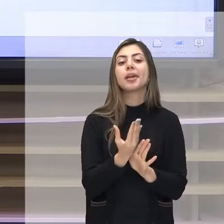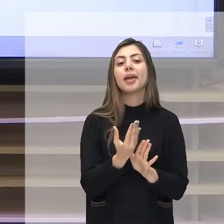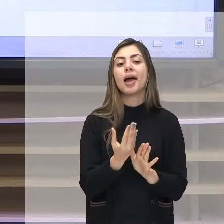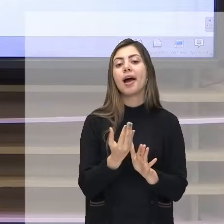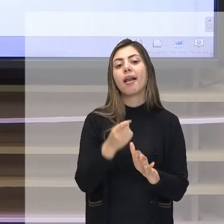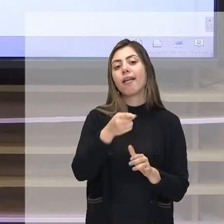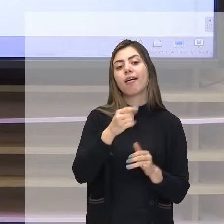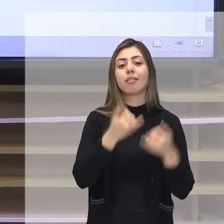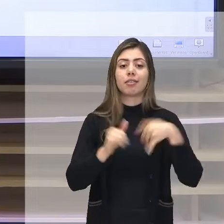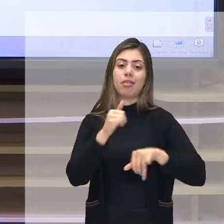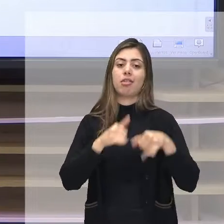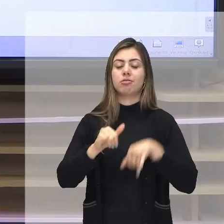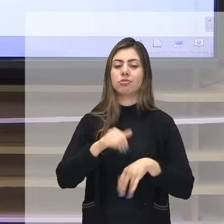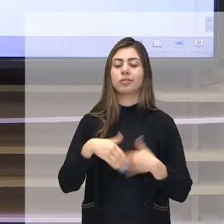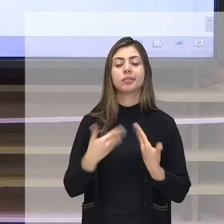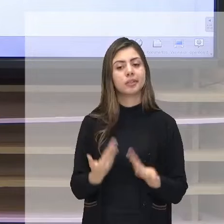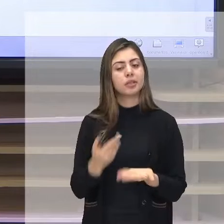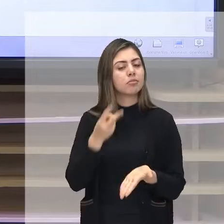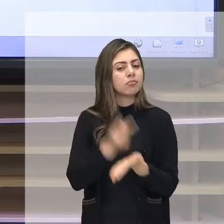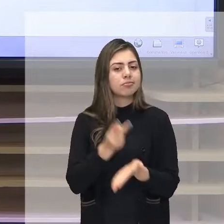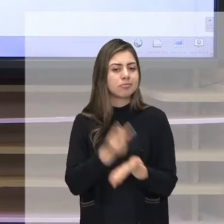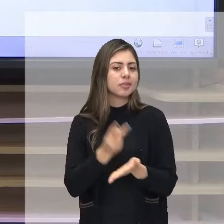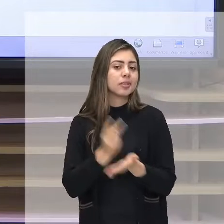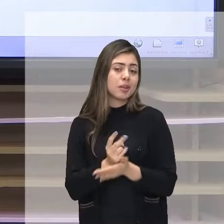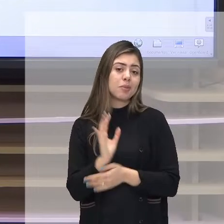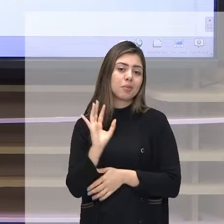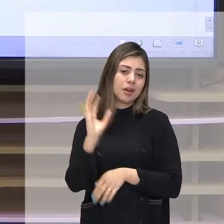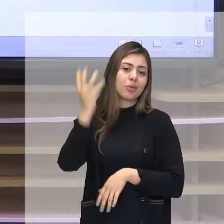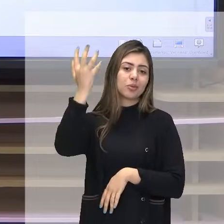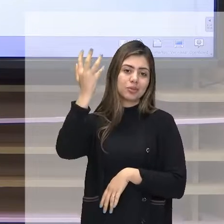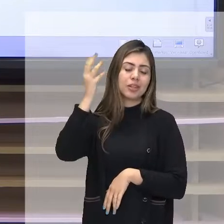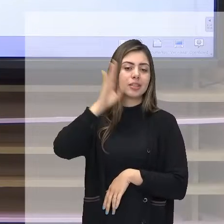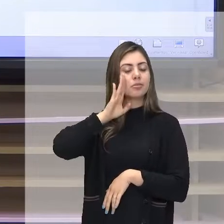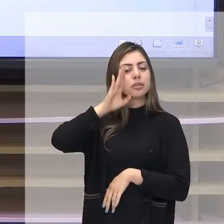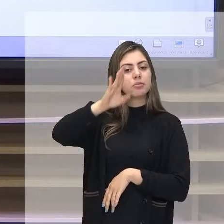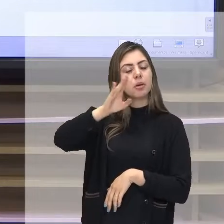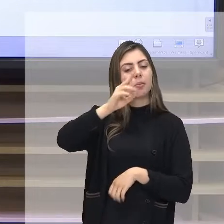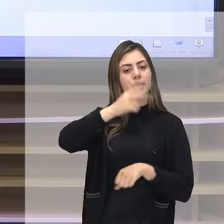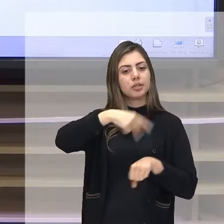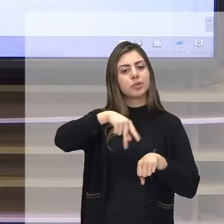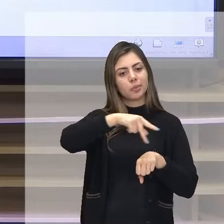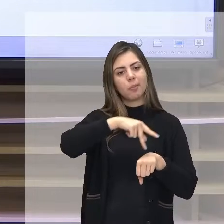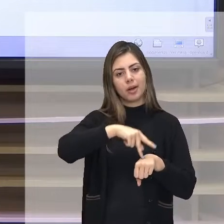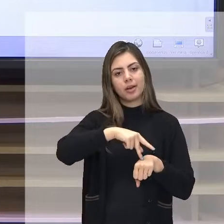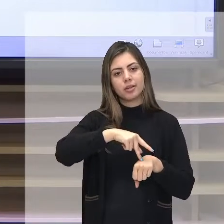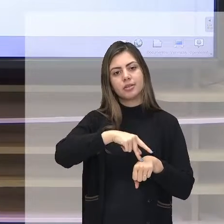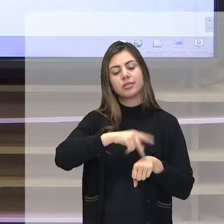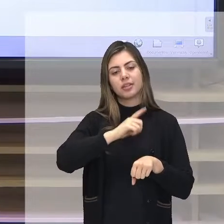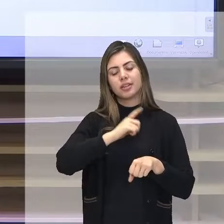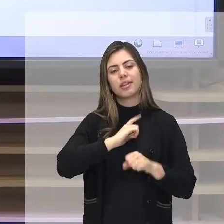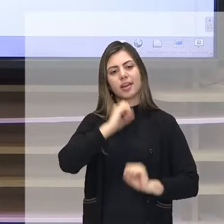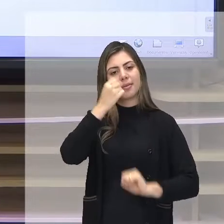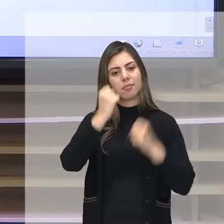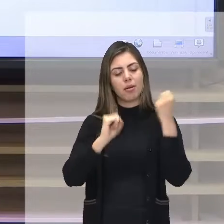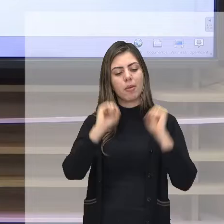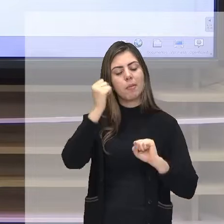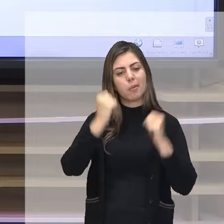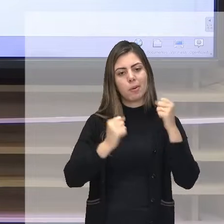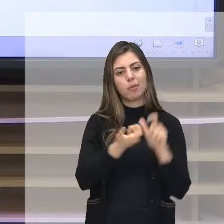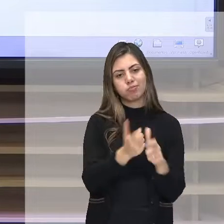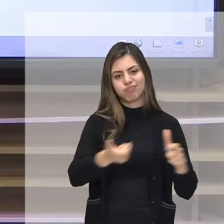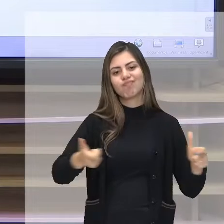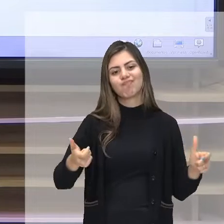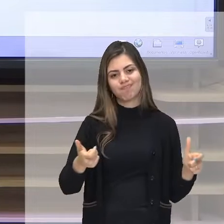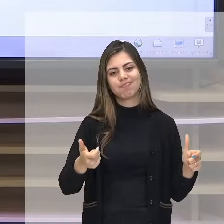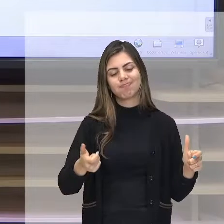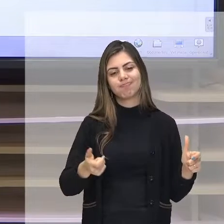energia, certo? Então, é um evento, né, um fenômeno atmosférico, como nós vimos aí, comum nesses locais